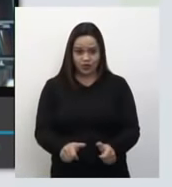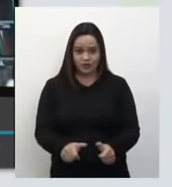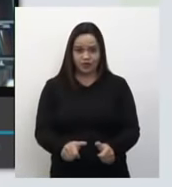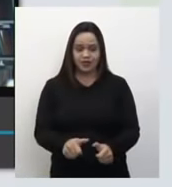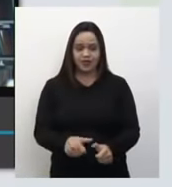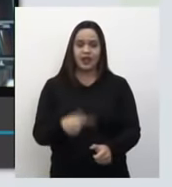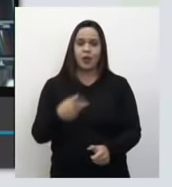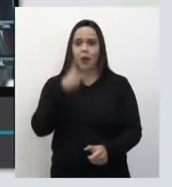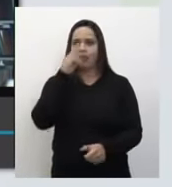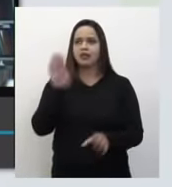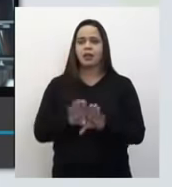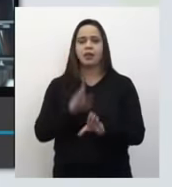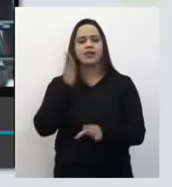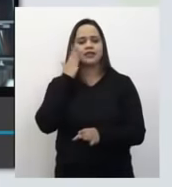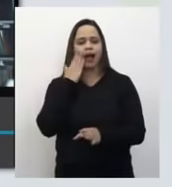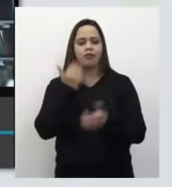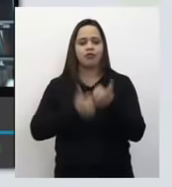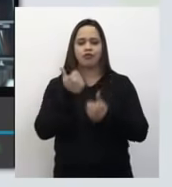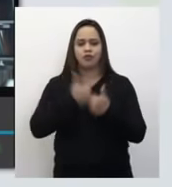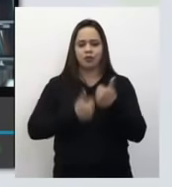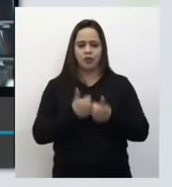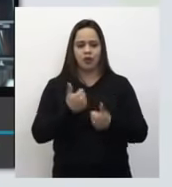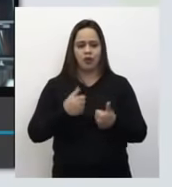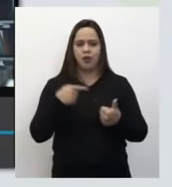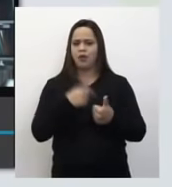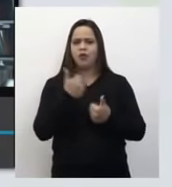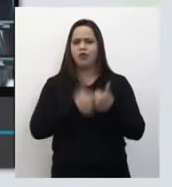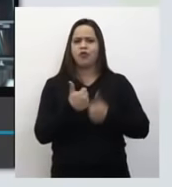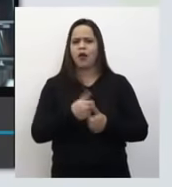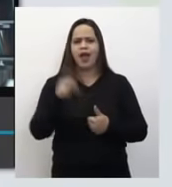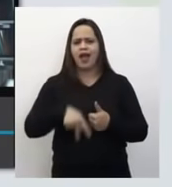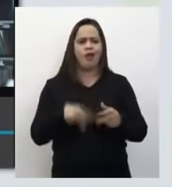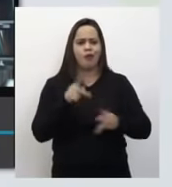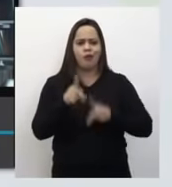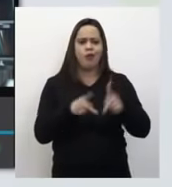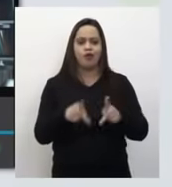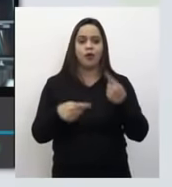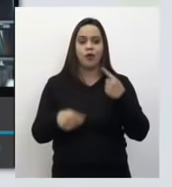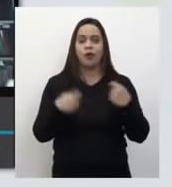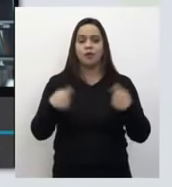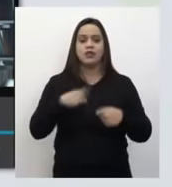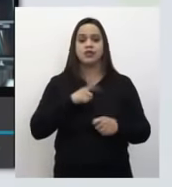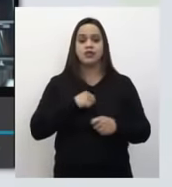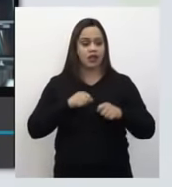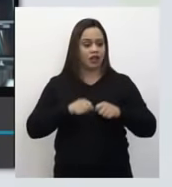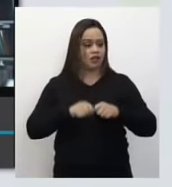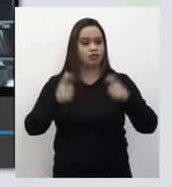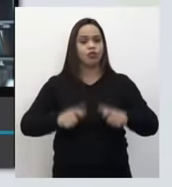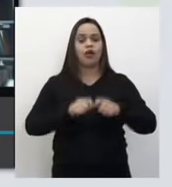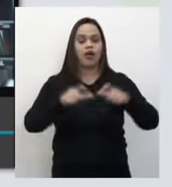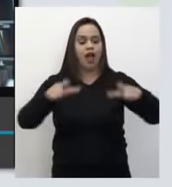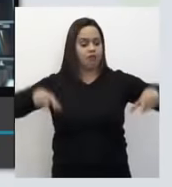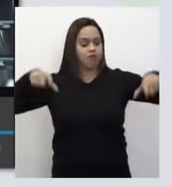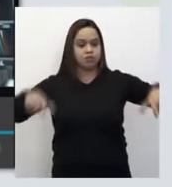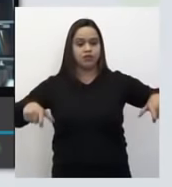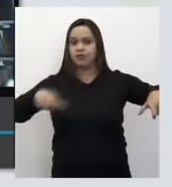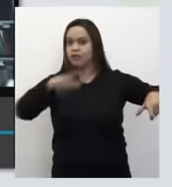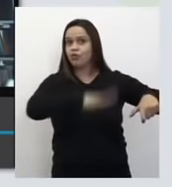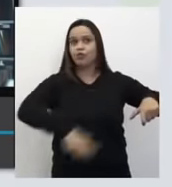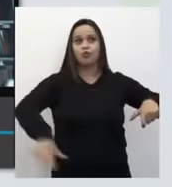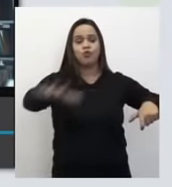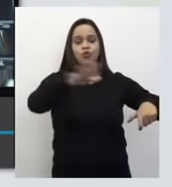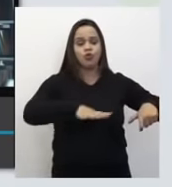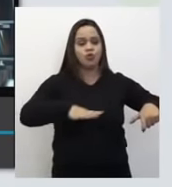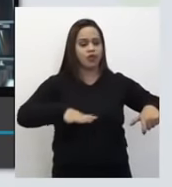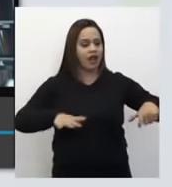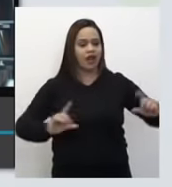pouco que nem o futebol, sabe? Porque o futebol é um esporte tão popular. Porque você precisa de uma bola, precisa de um descampado, você bota umas traves aqui a colar, você joga. Colaboração é a